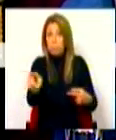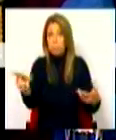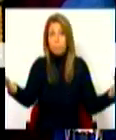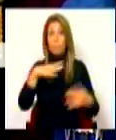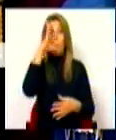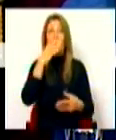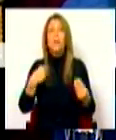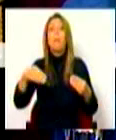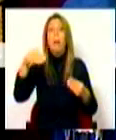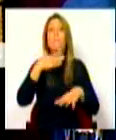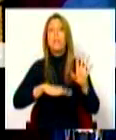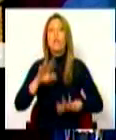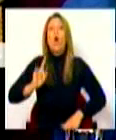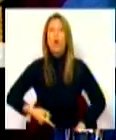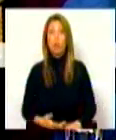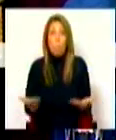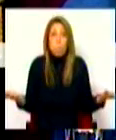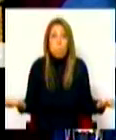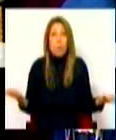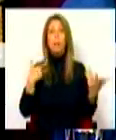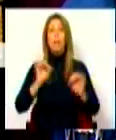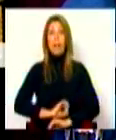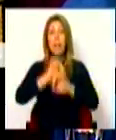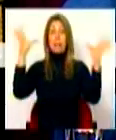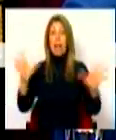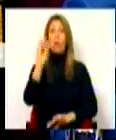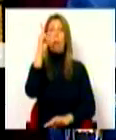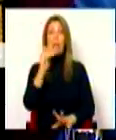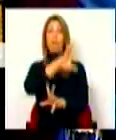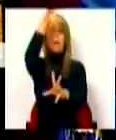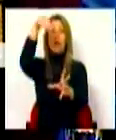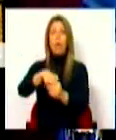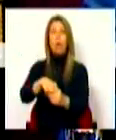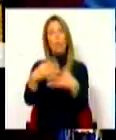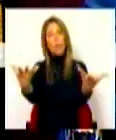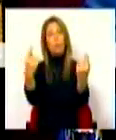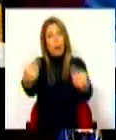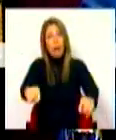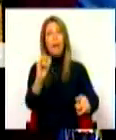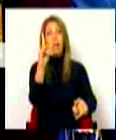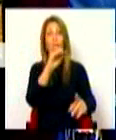pode fazer para que fique claro que o IVA está incluído. Está incluído o IVA.